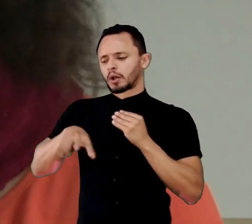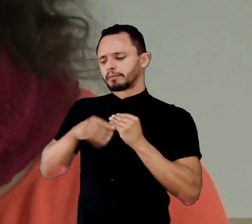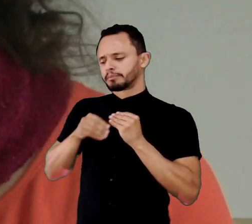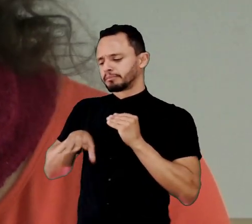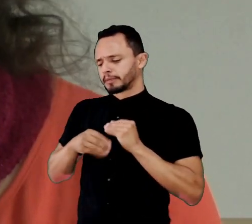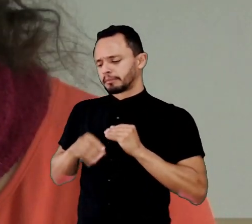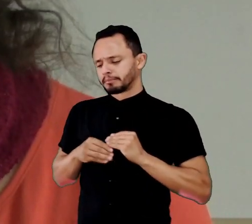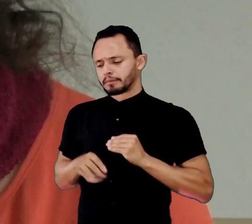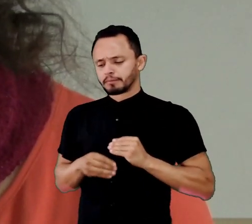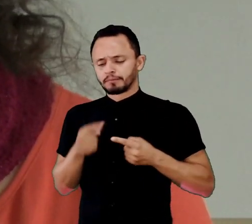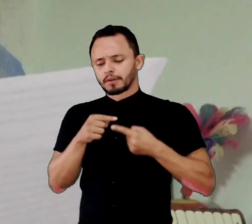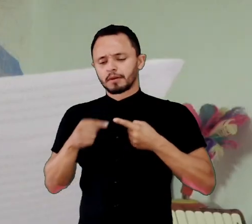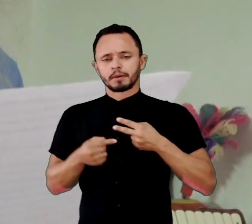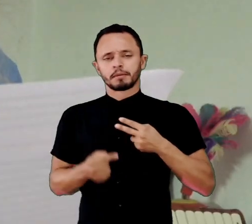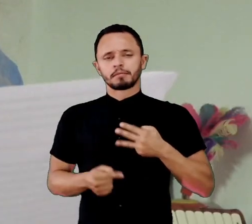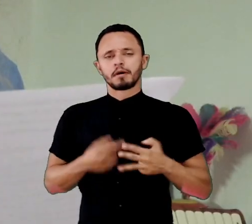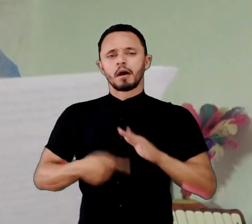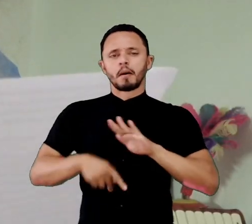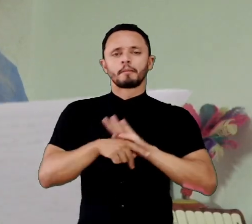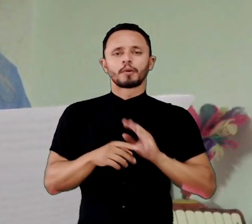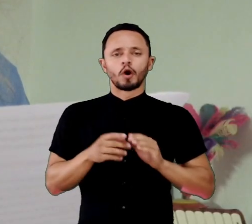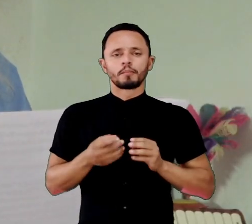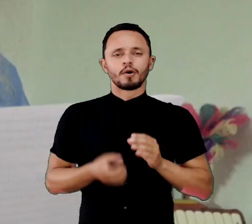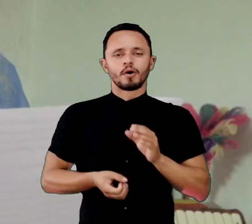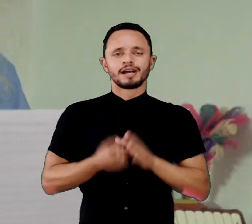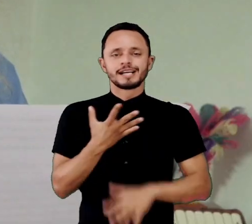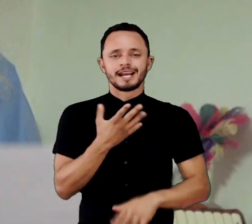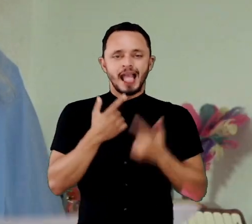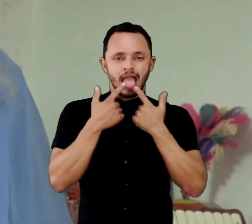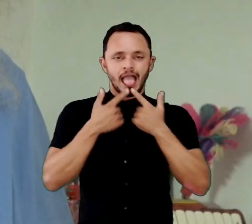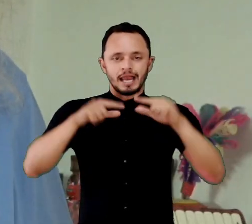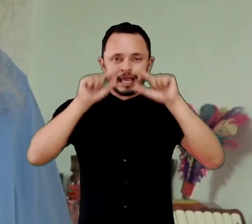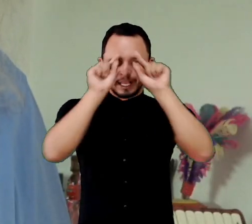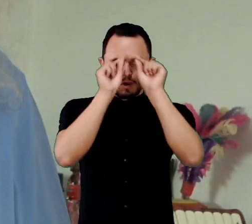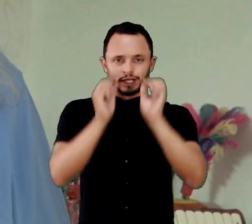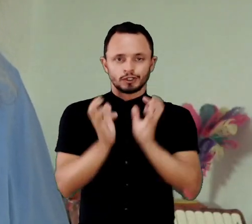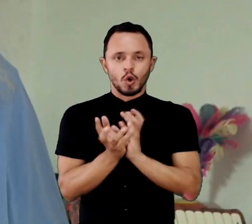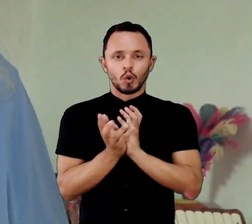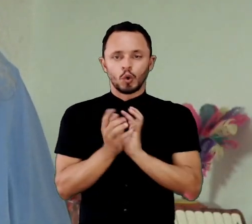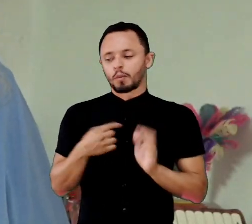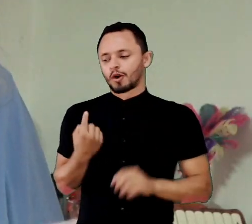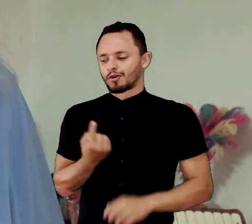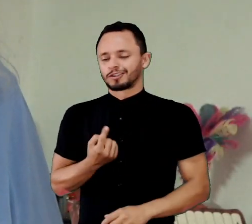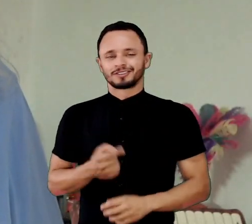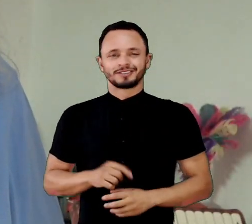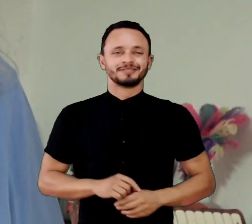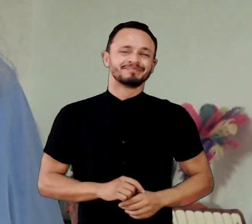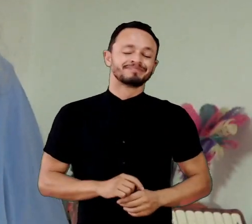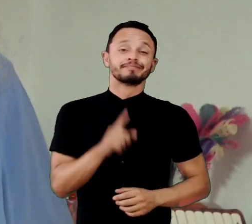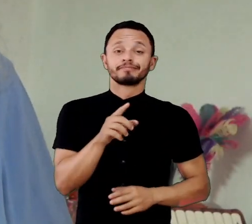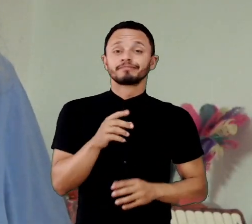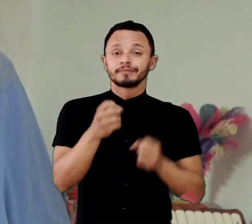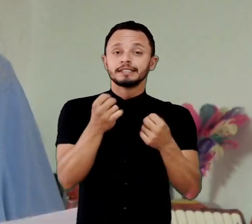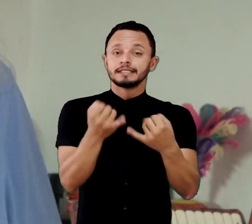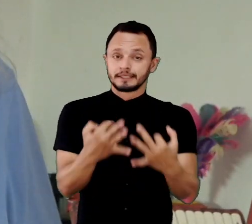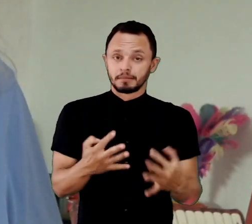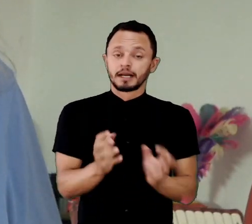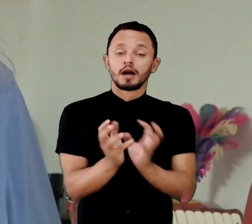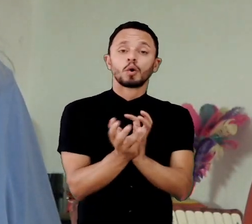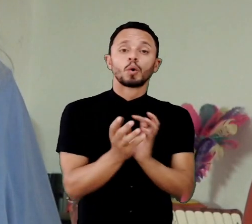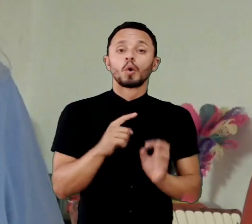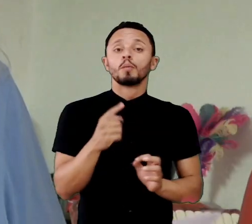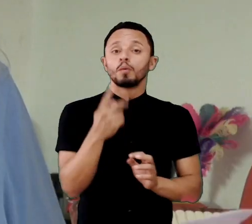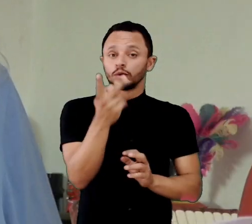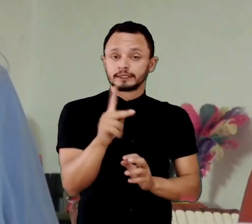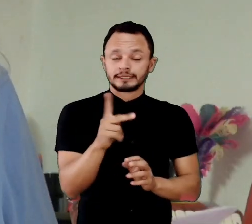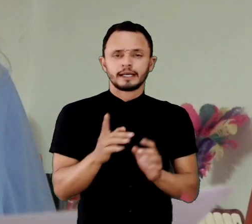nossa linguagem. Então fala um pouquinho sobre essa questão da linguagem. A gente foi criando uma